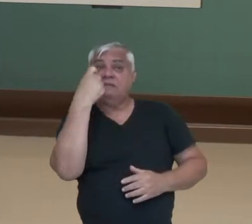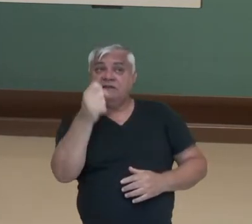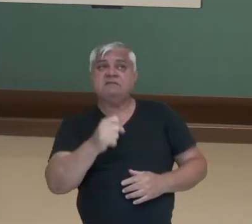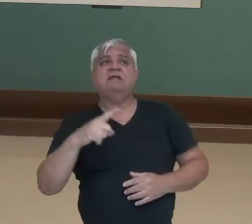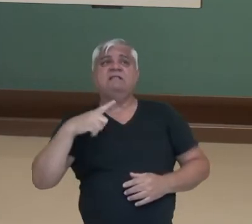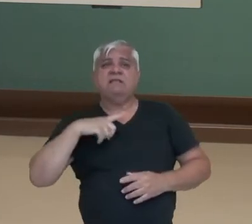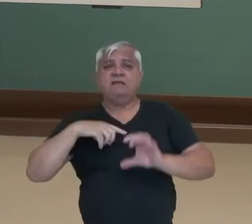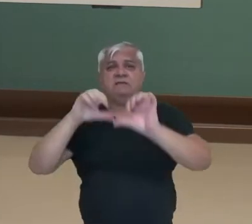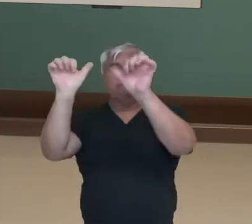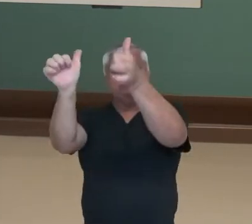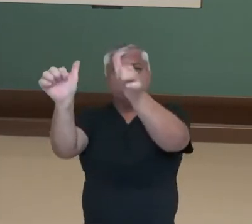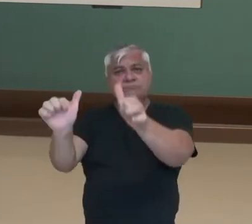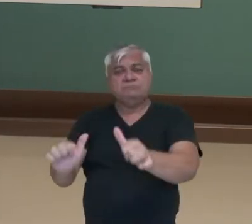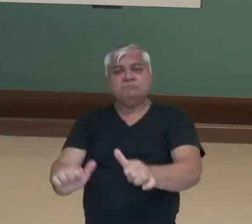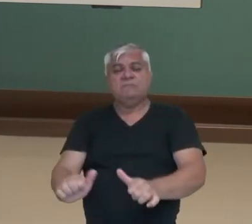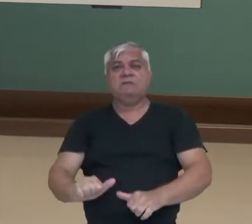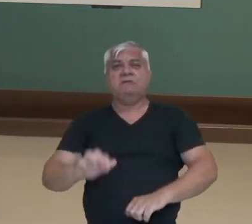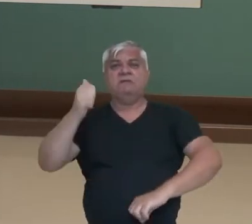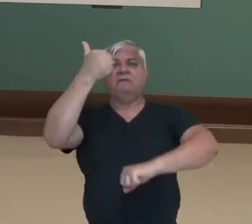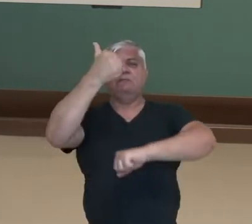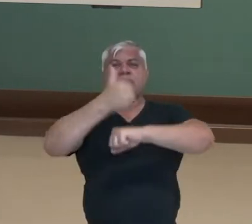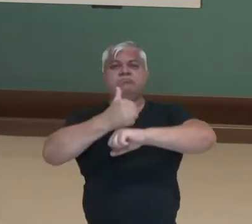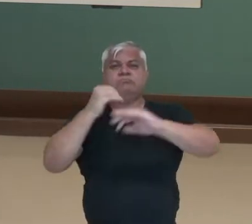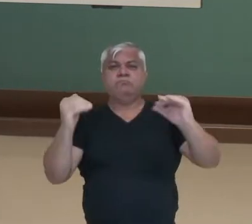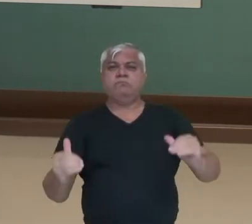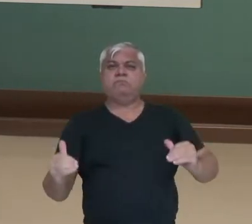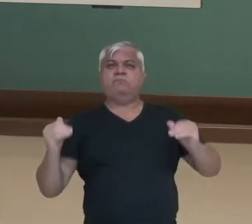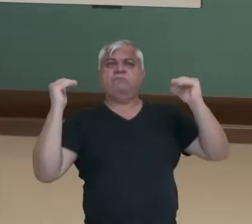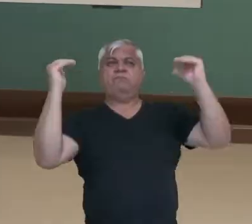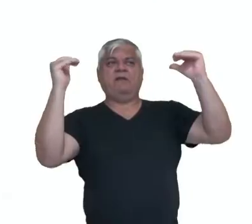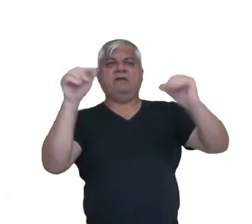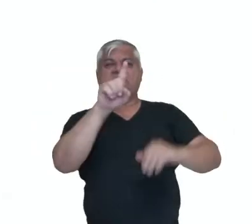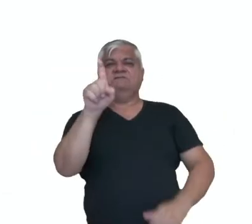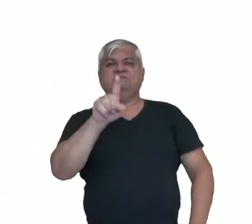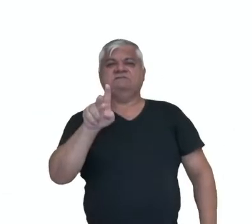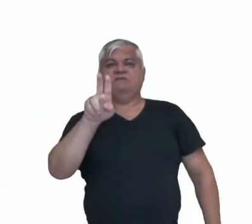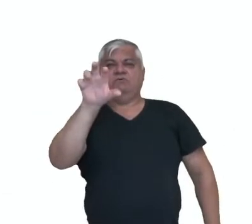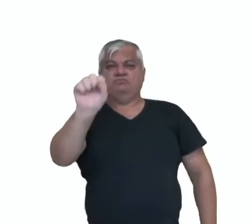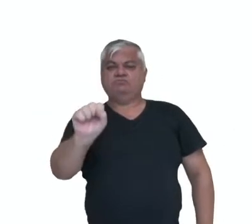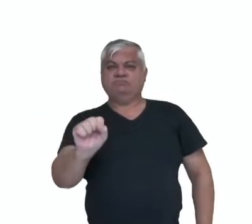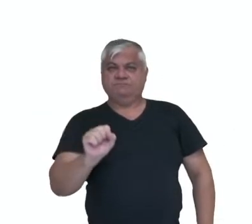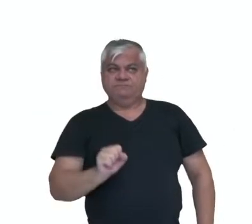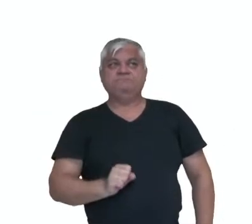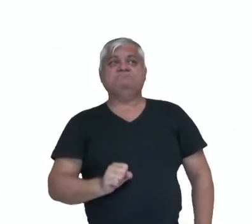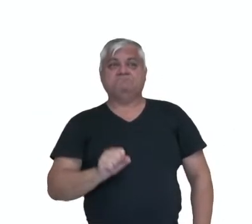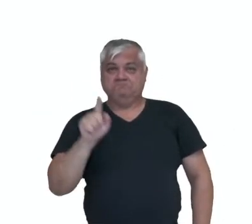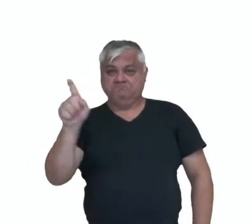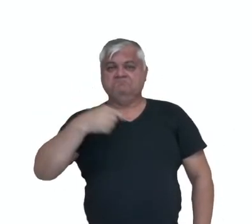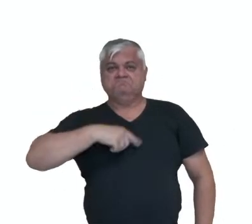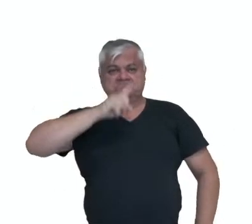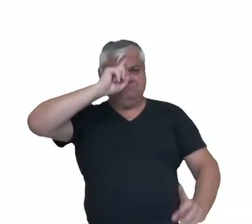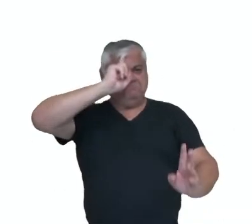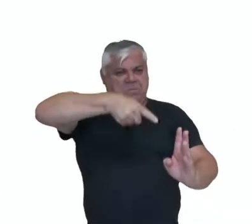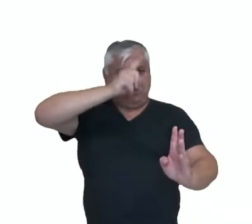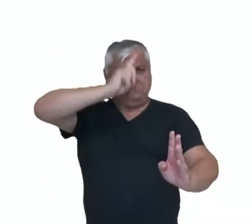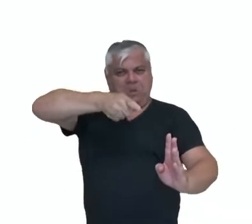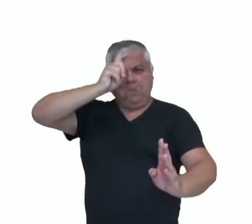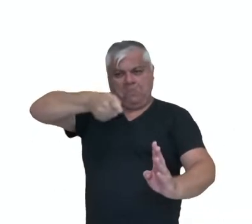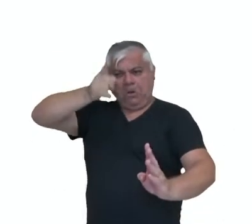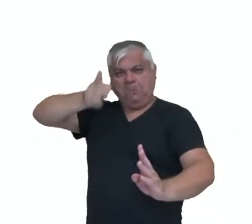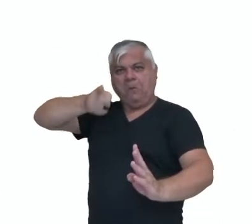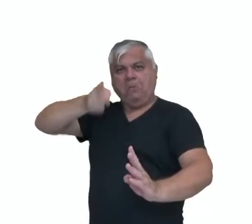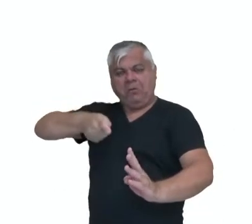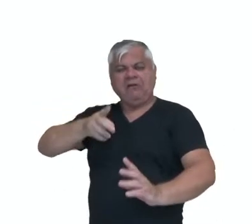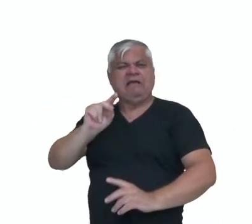esse tipo pai dos deuses, o mais poderoso de todos aí. Então ele exerce uma autoridade sobre os deuses olímpicos na